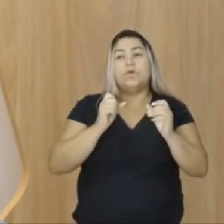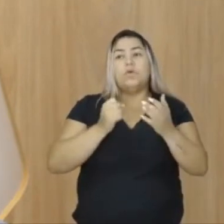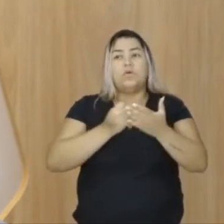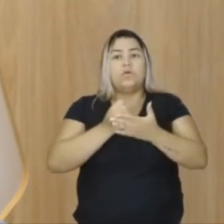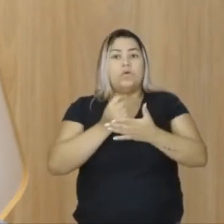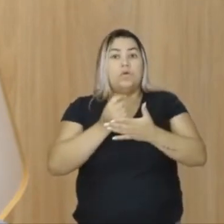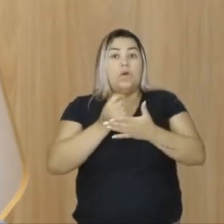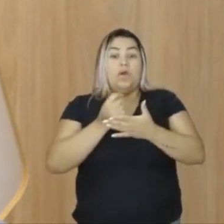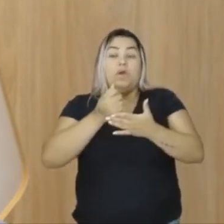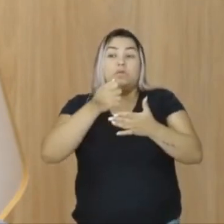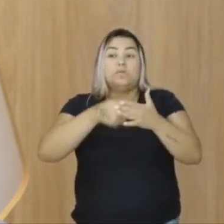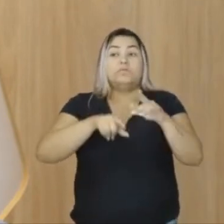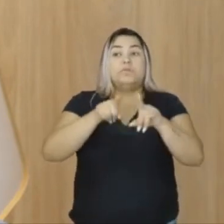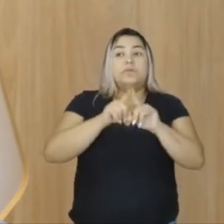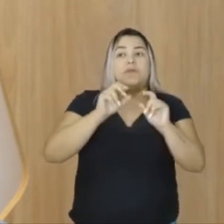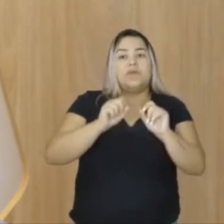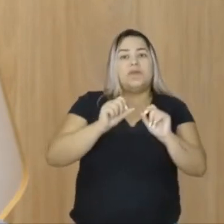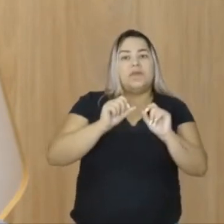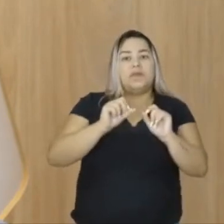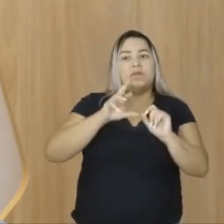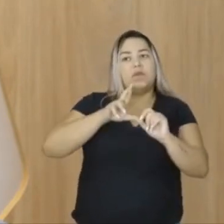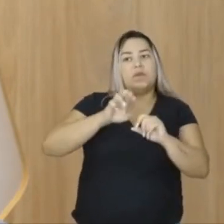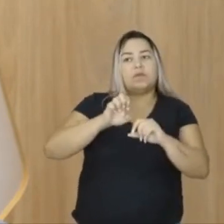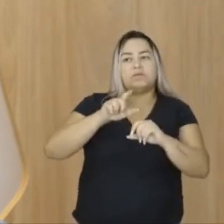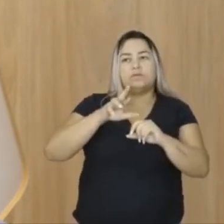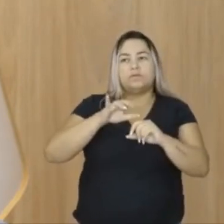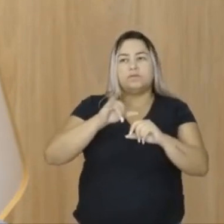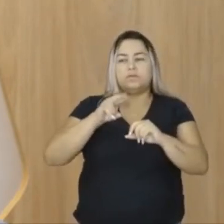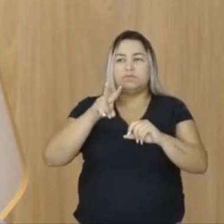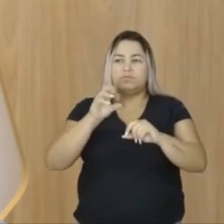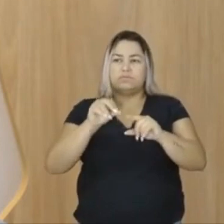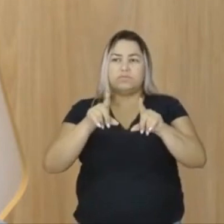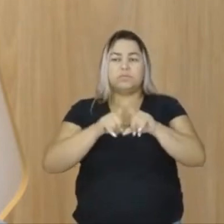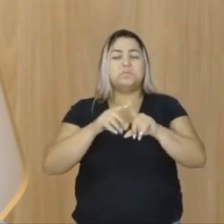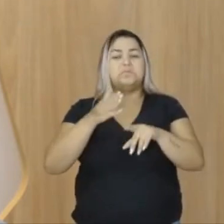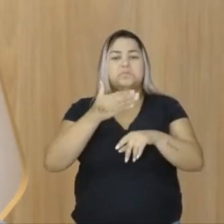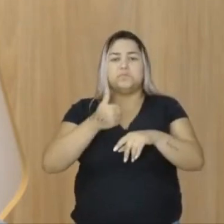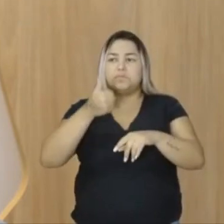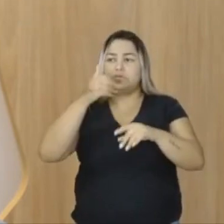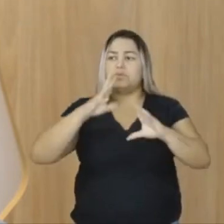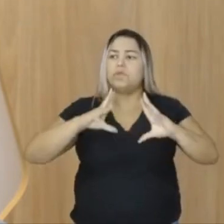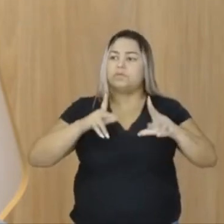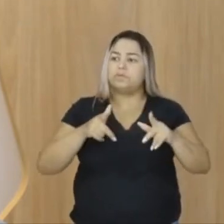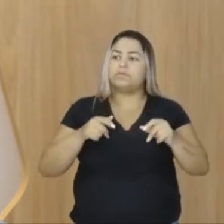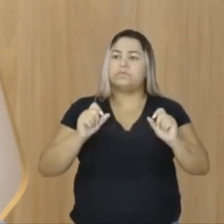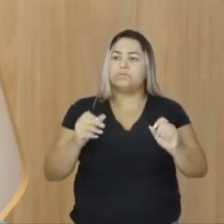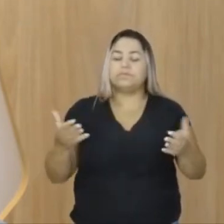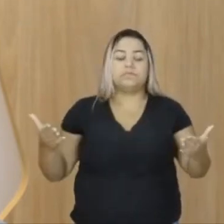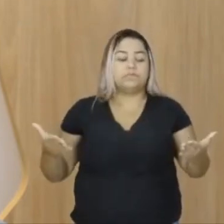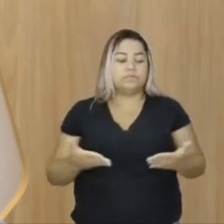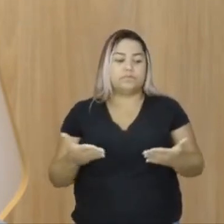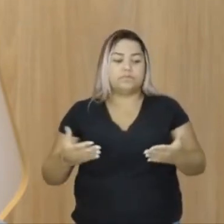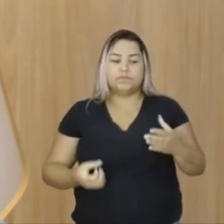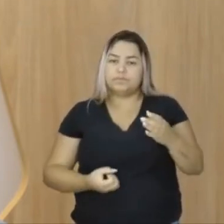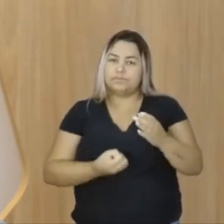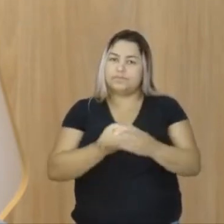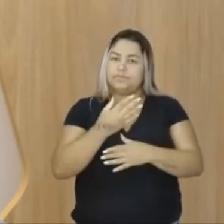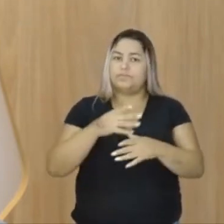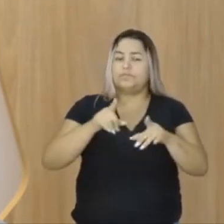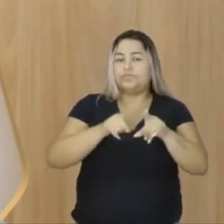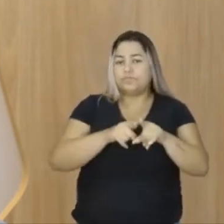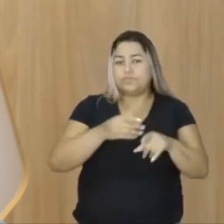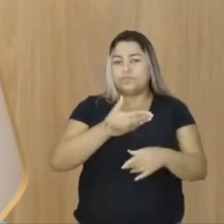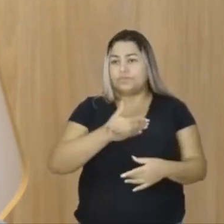no consumo é regressivo, porque a alíquota é igual para todos. Né? Agora que nós vamos criar o cashback para devolver para os mais